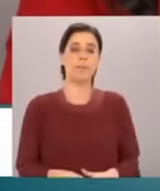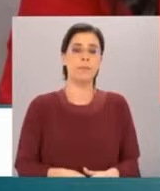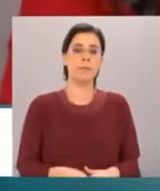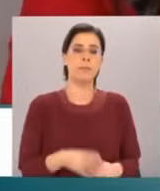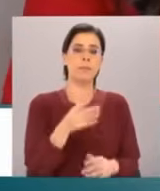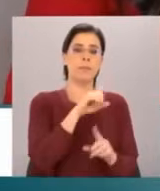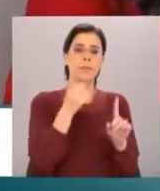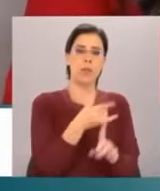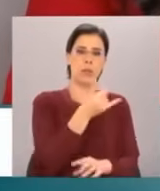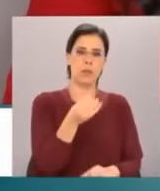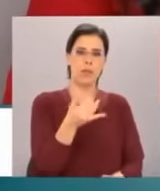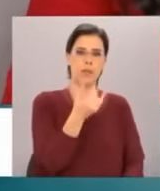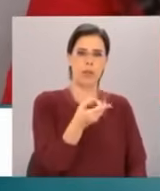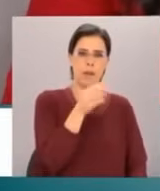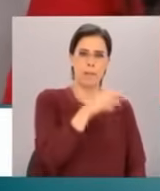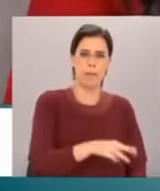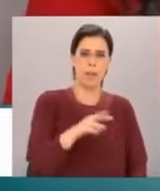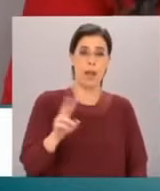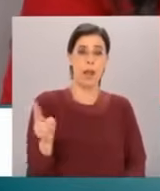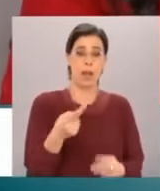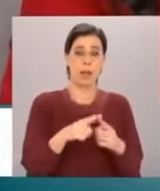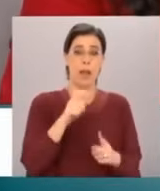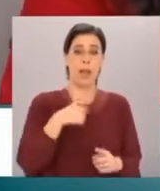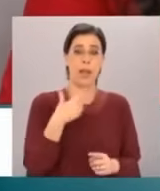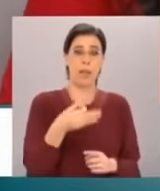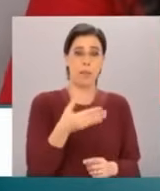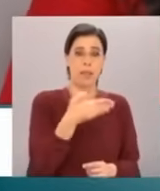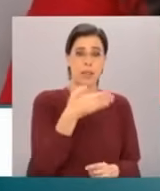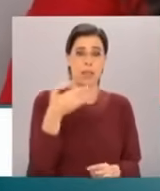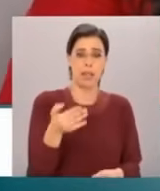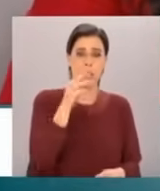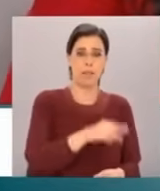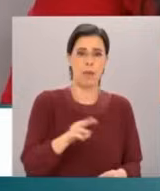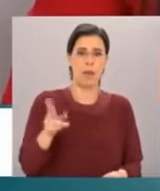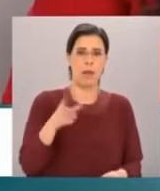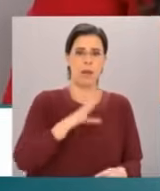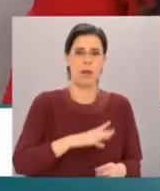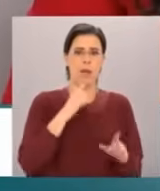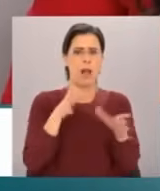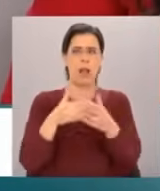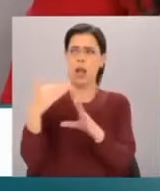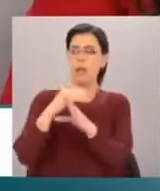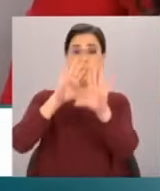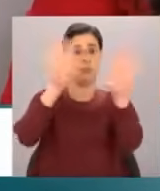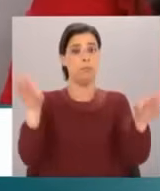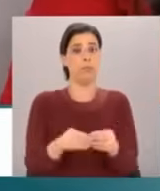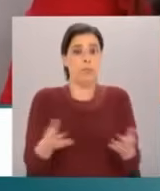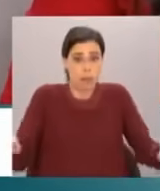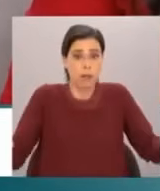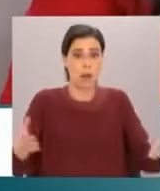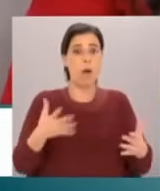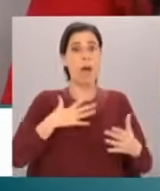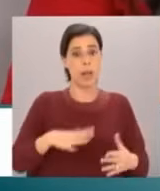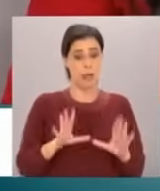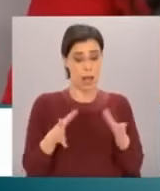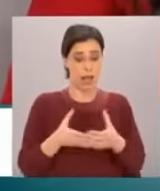recebe recebo em 2020 29 milhões de euros a EDP recebeu 77 milhões de euros tomado Por isso mesmo